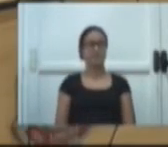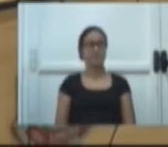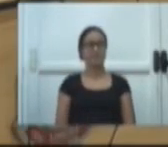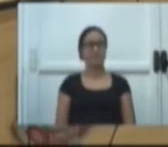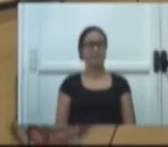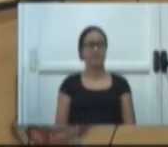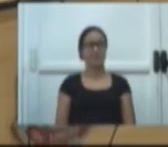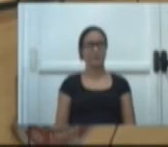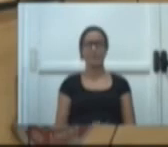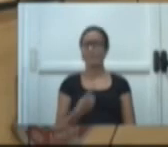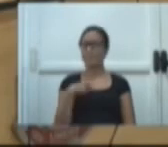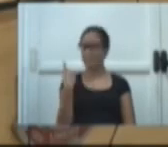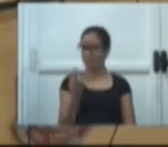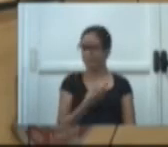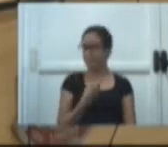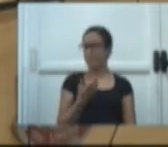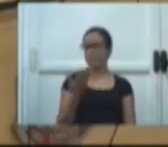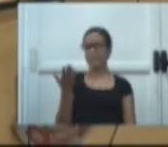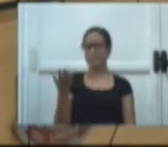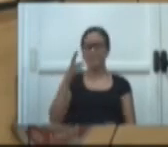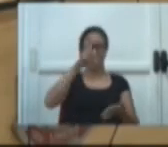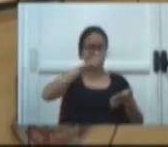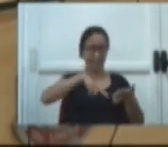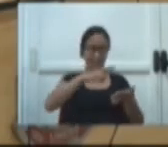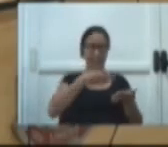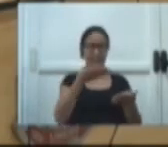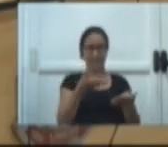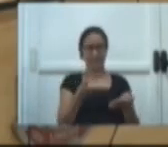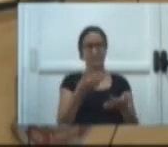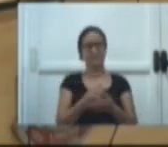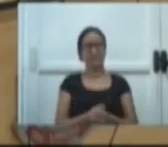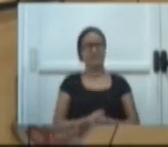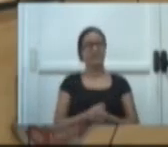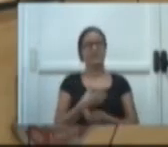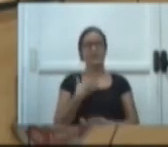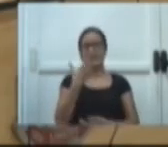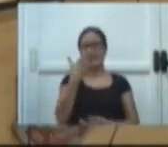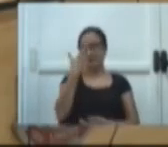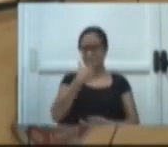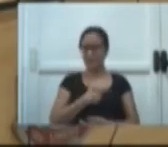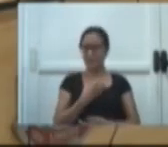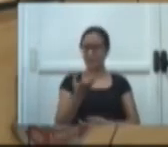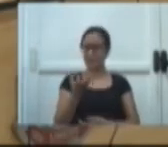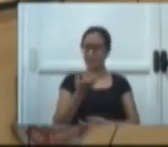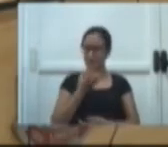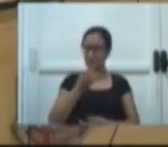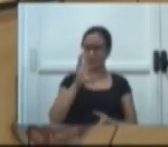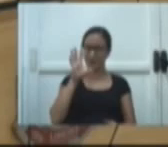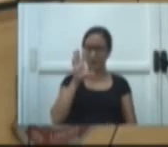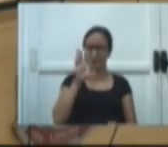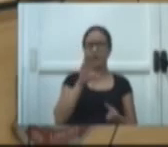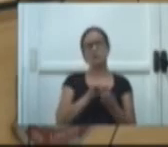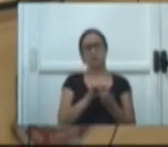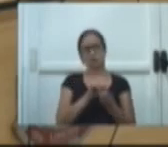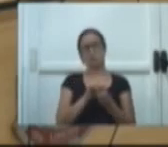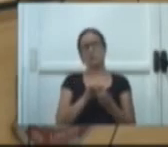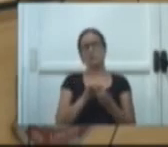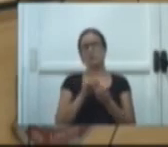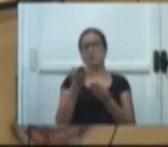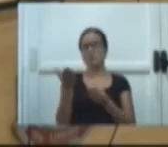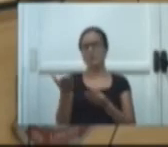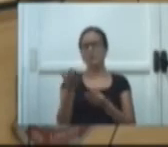nós ouvimos aqui o seu currículo e eu quero resumir a minha fala diante da sua esposa, de suas